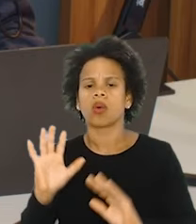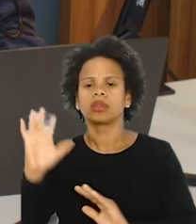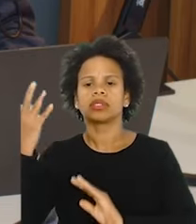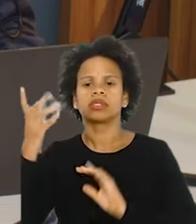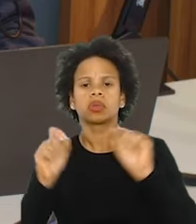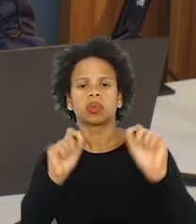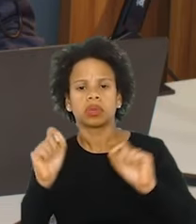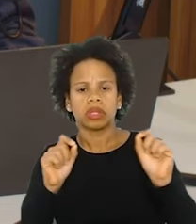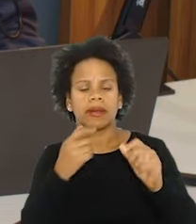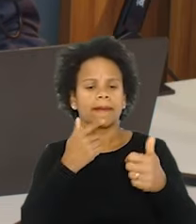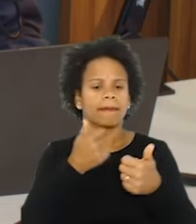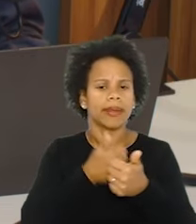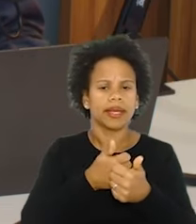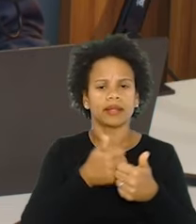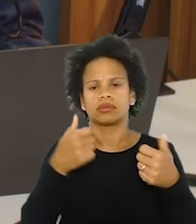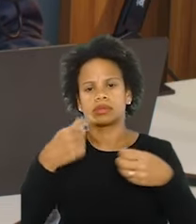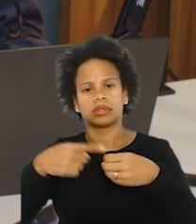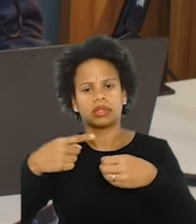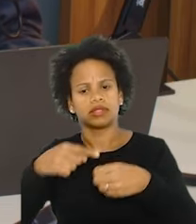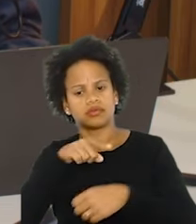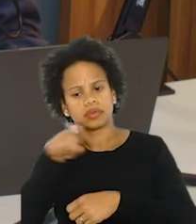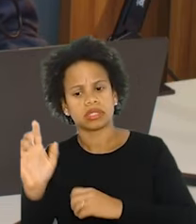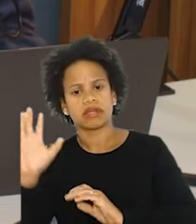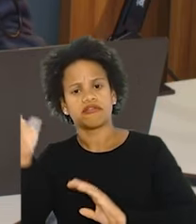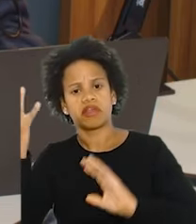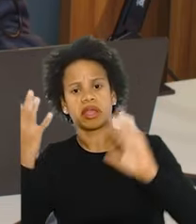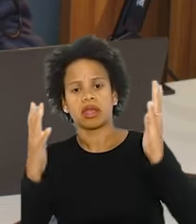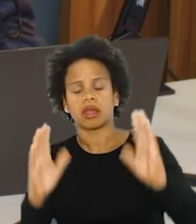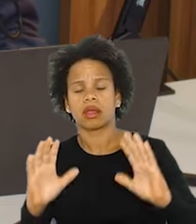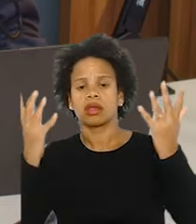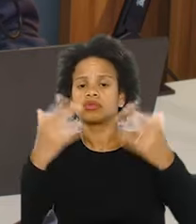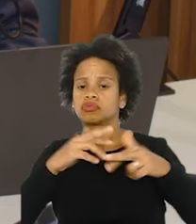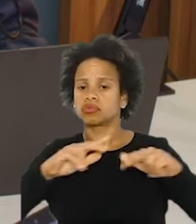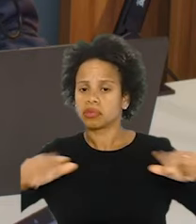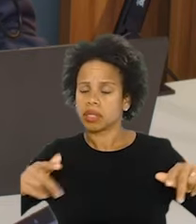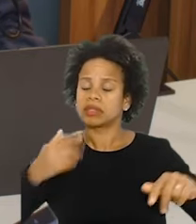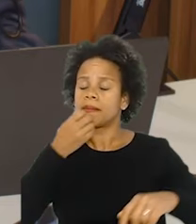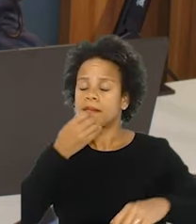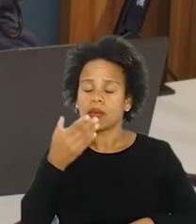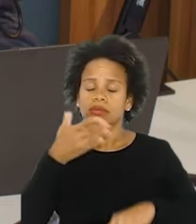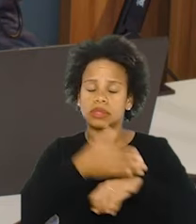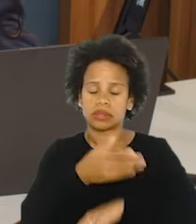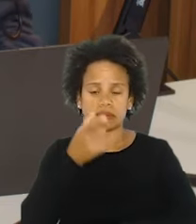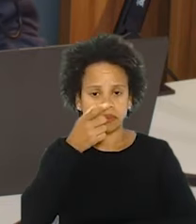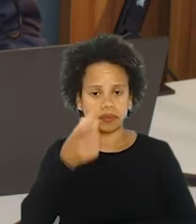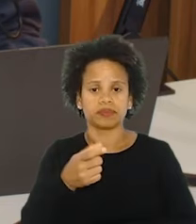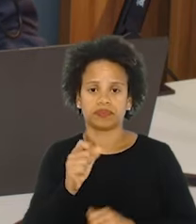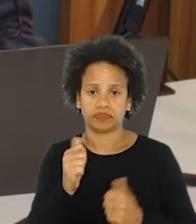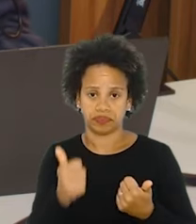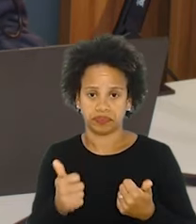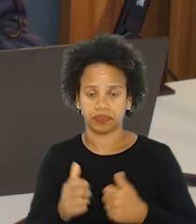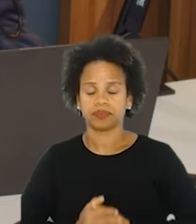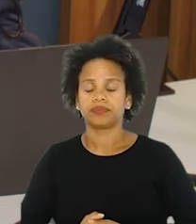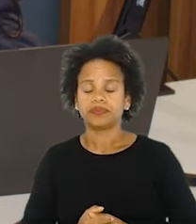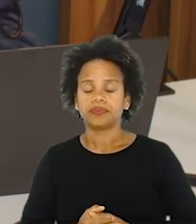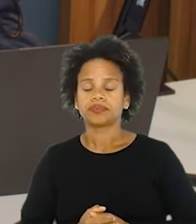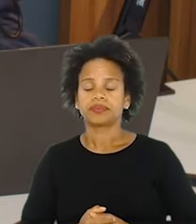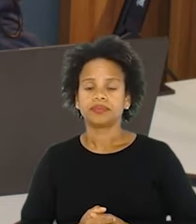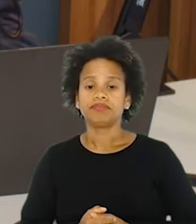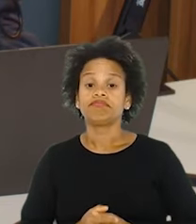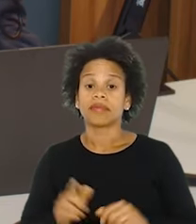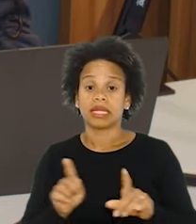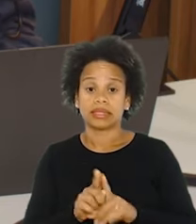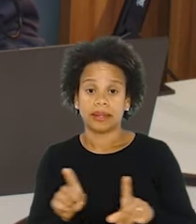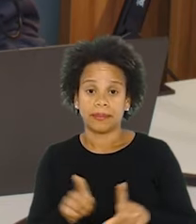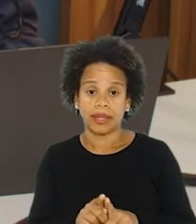acontecendo próximo à cidade de vocês os eventos etc é muito bacana Aí que vocês TM acesso tá bom perfeito então aproveitando